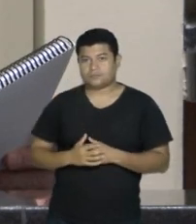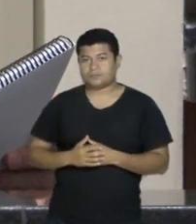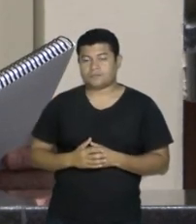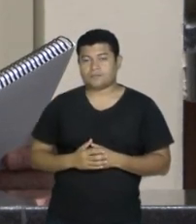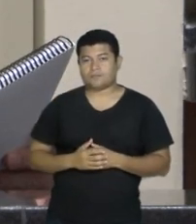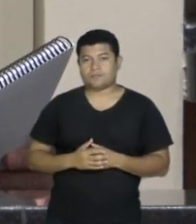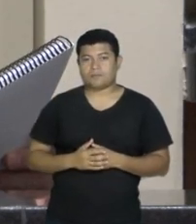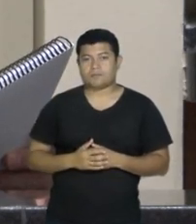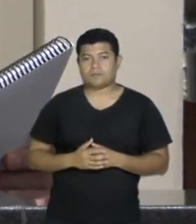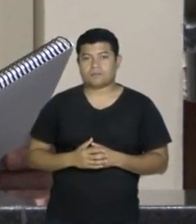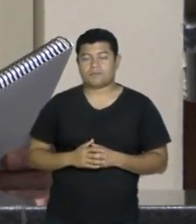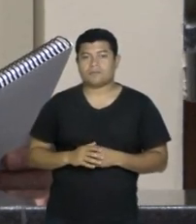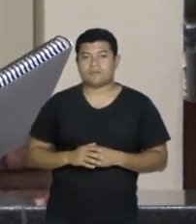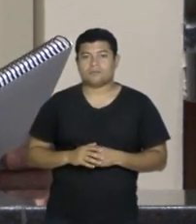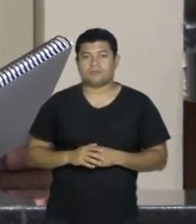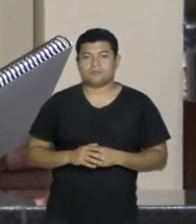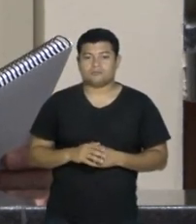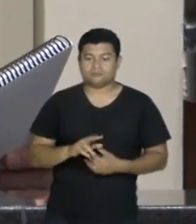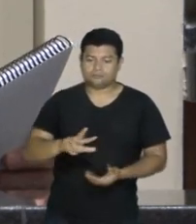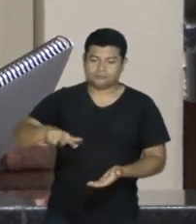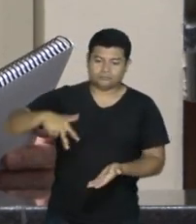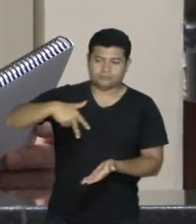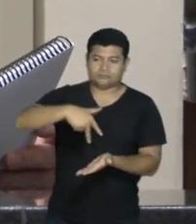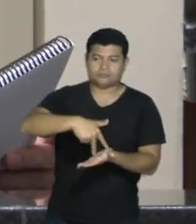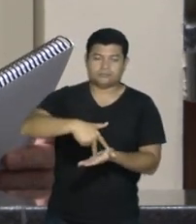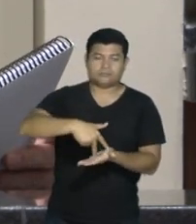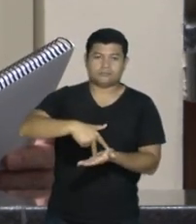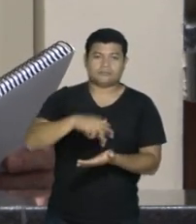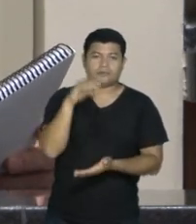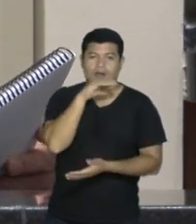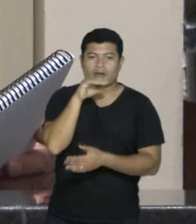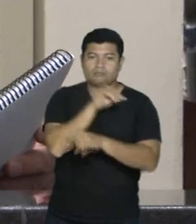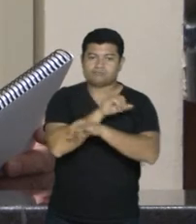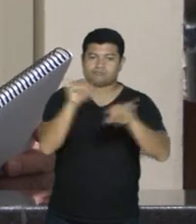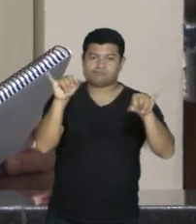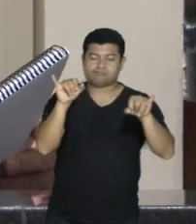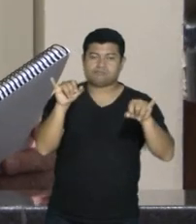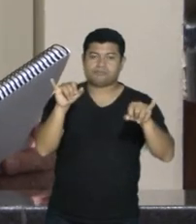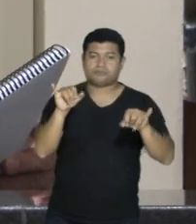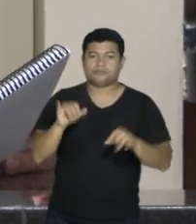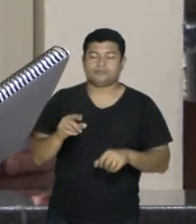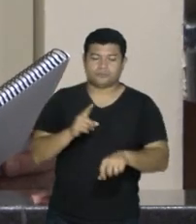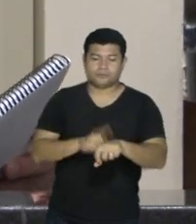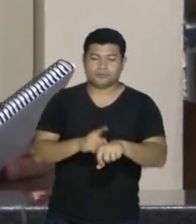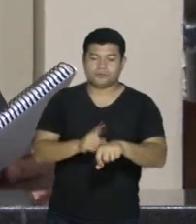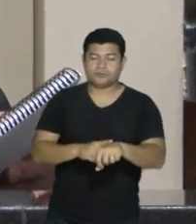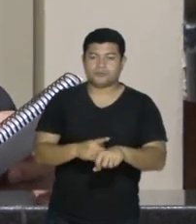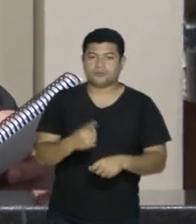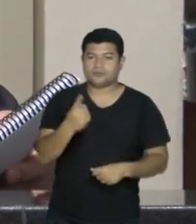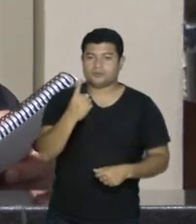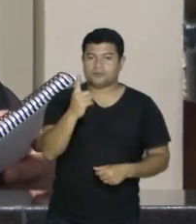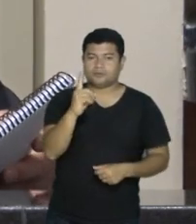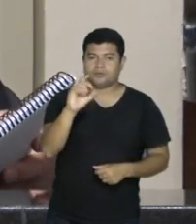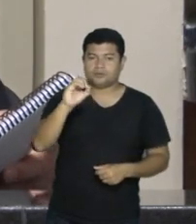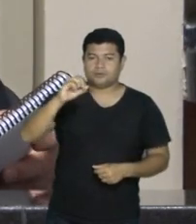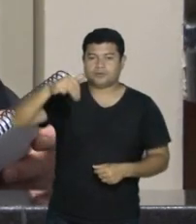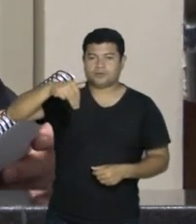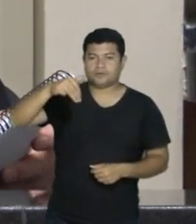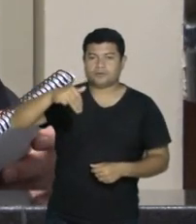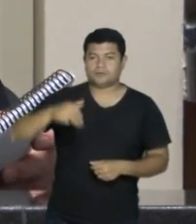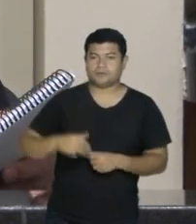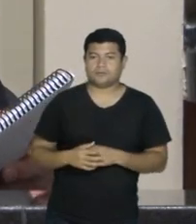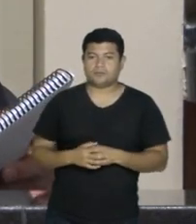excelência que fará uso da palavra em Breves comunicações tem o tempo regimental de até 10